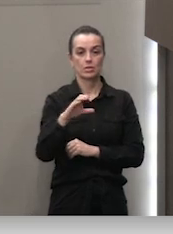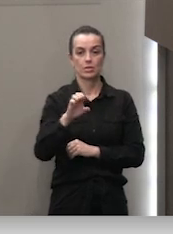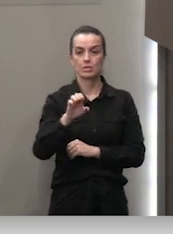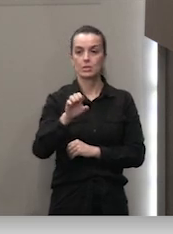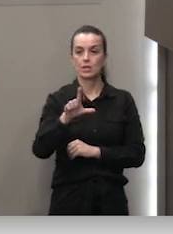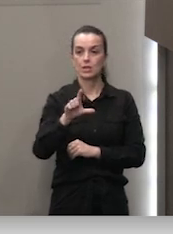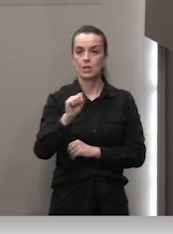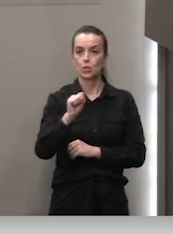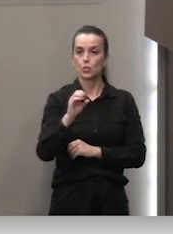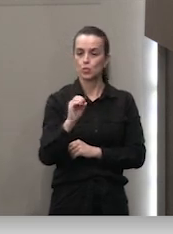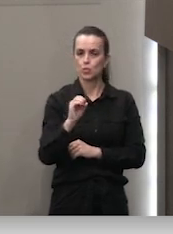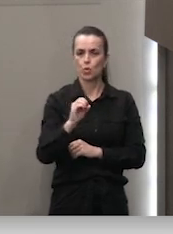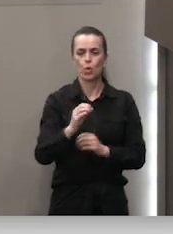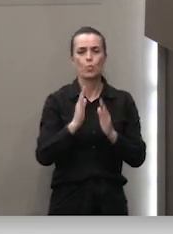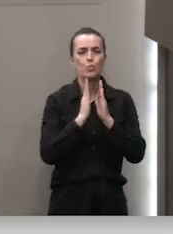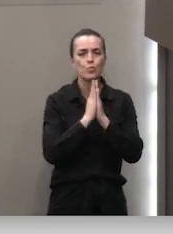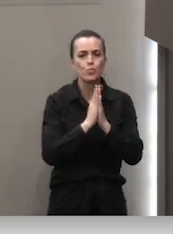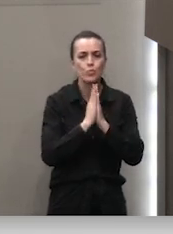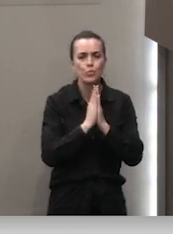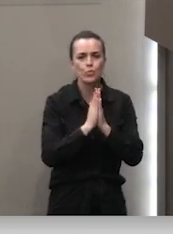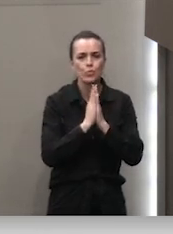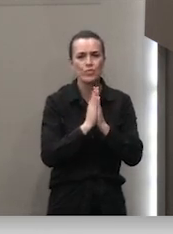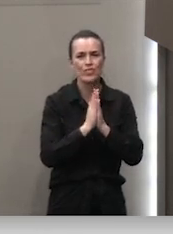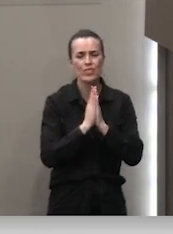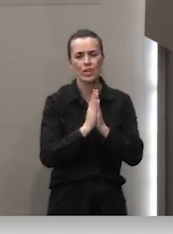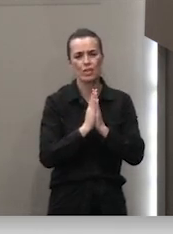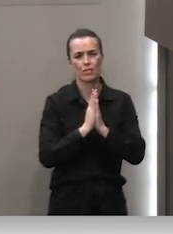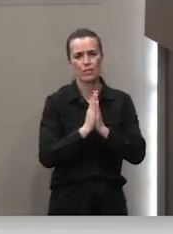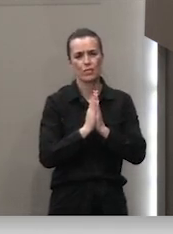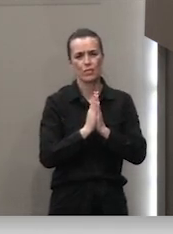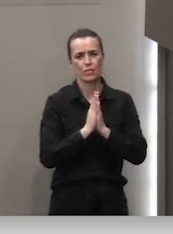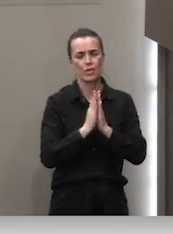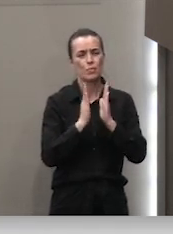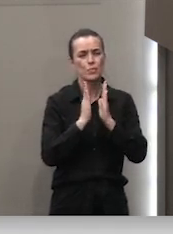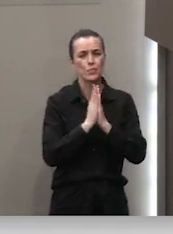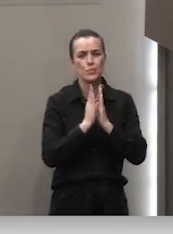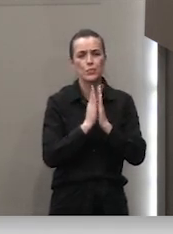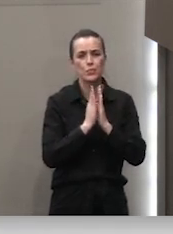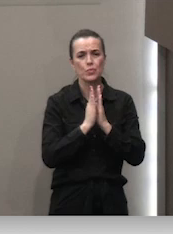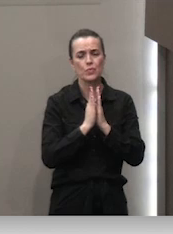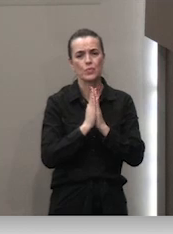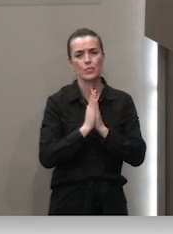Por favor, homem de Deus,